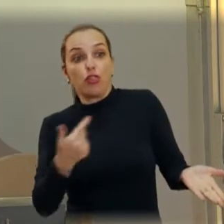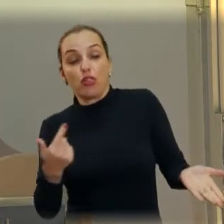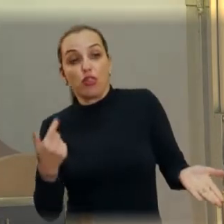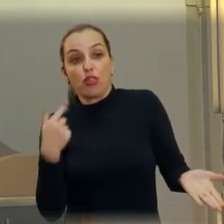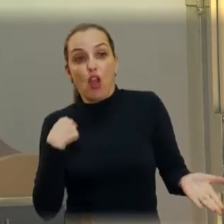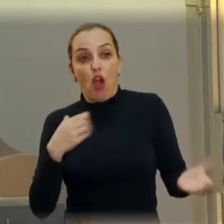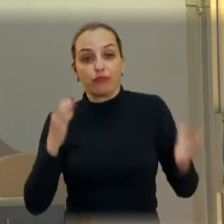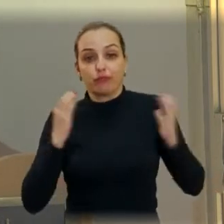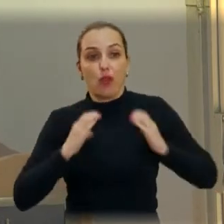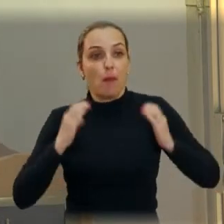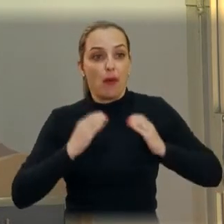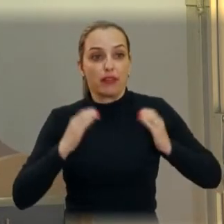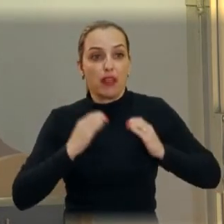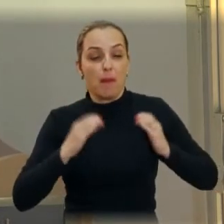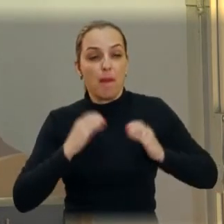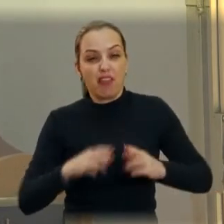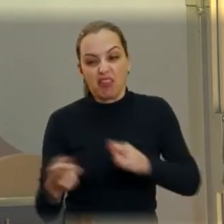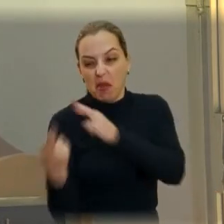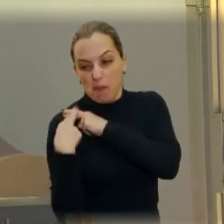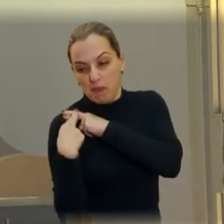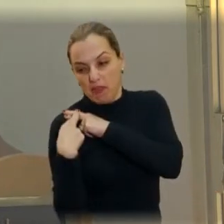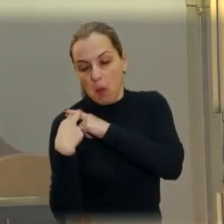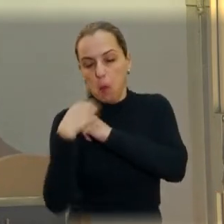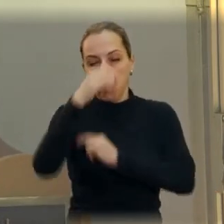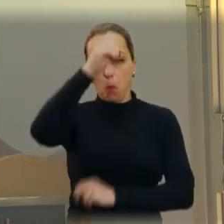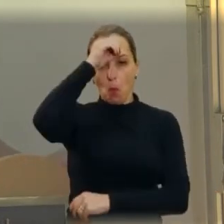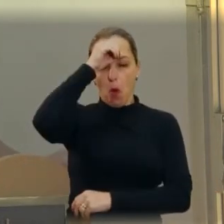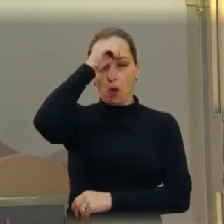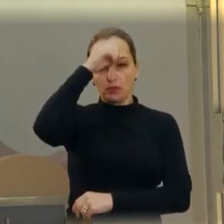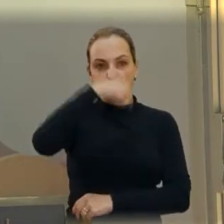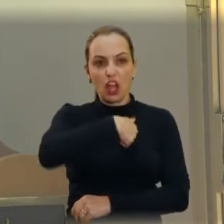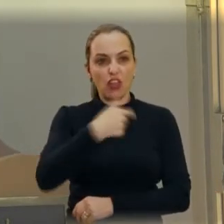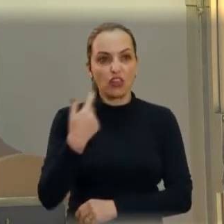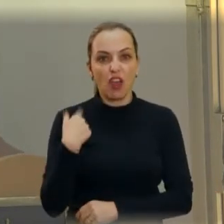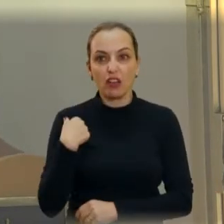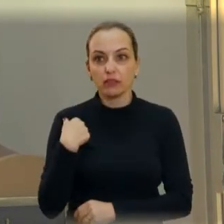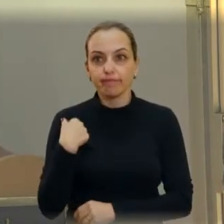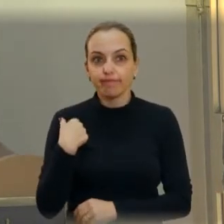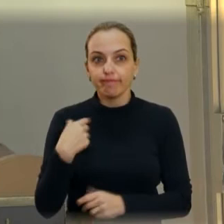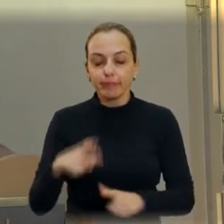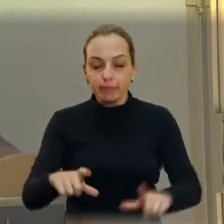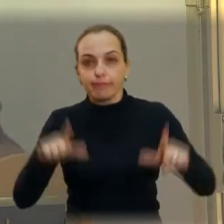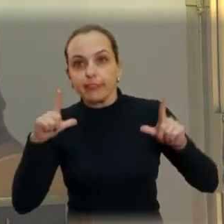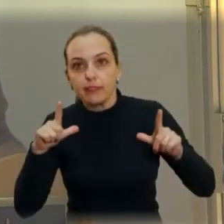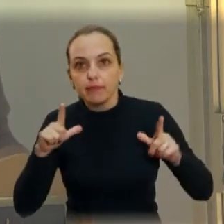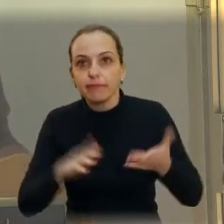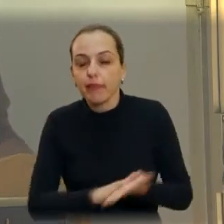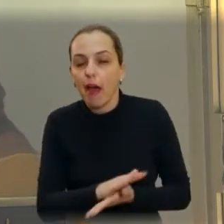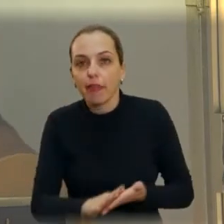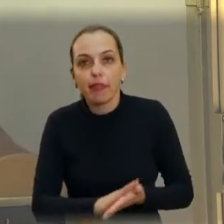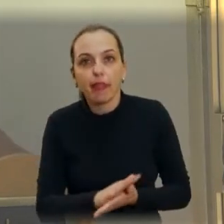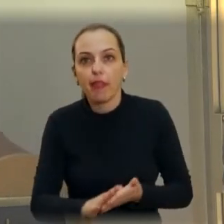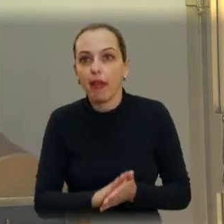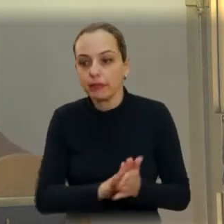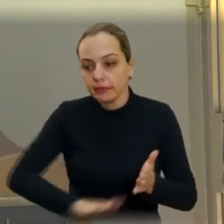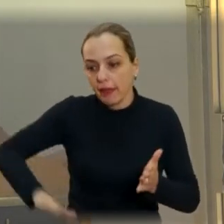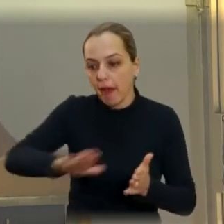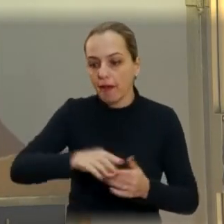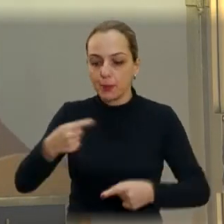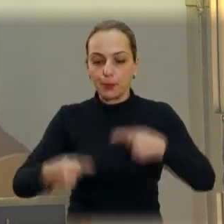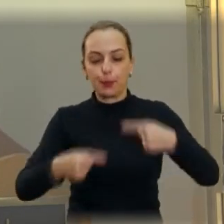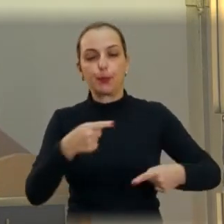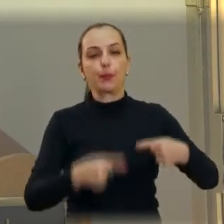com irresponsabilidade, nós seremos inexpressivos do ponto de vista político. Ou a gente age